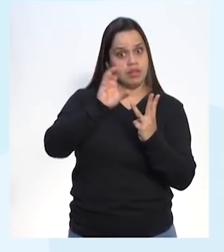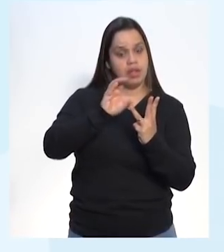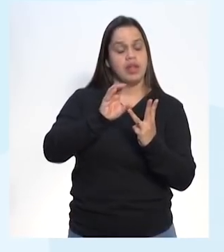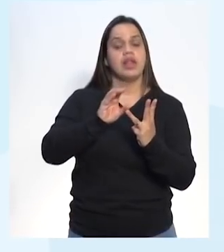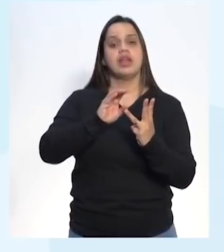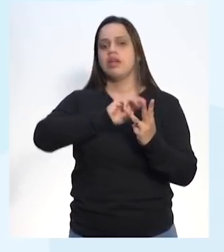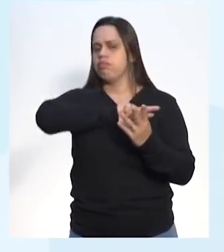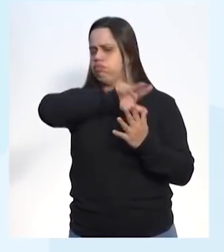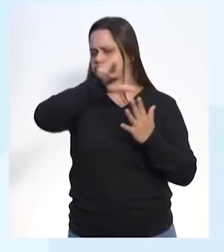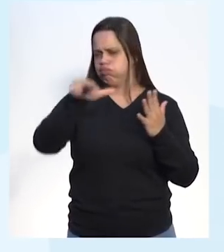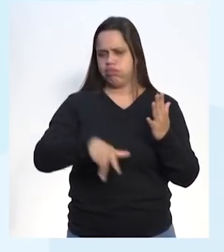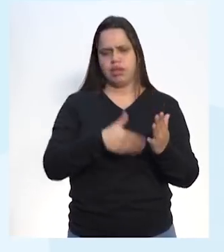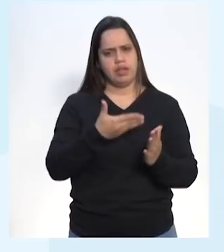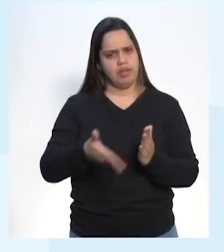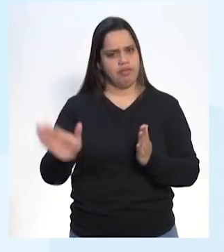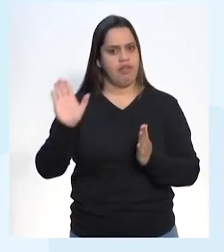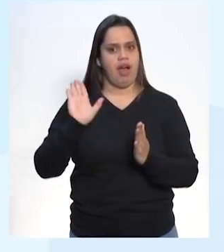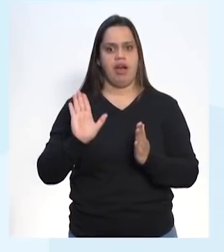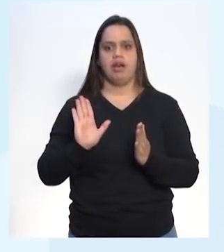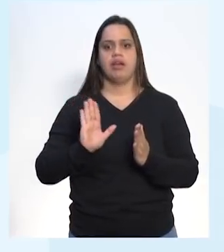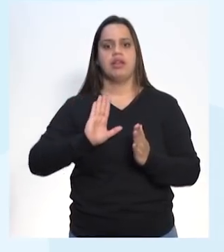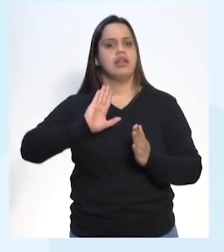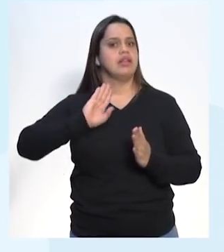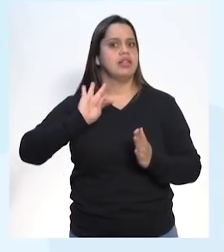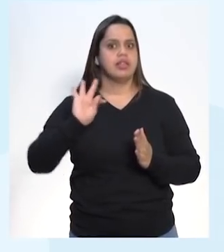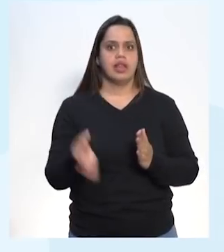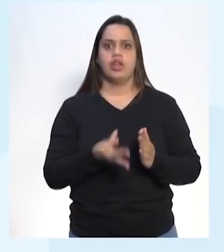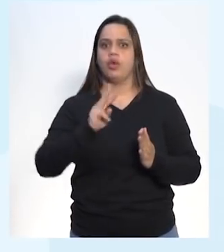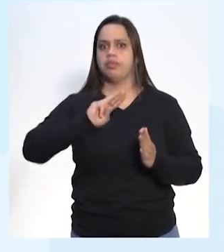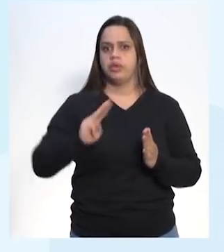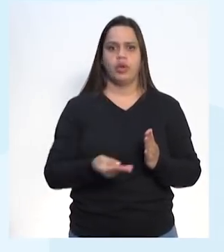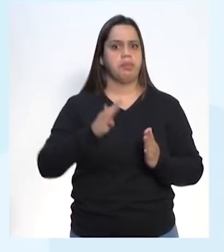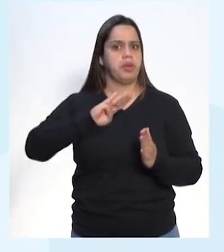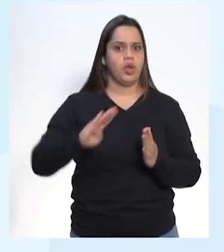sucessivamente. Milhões, bilhões,